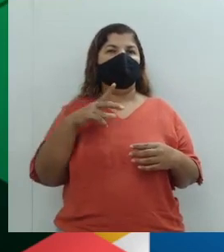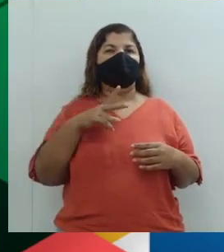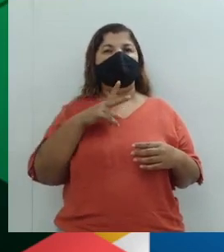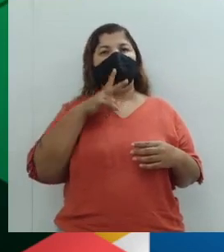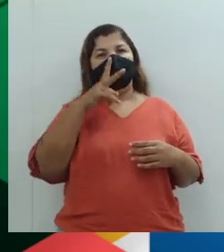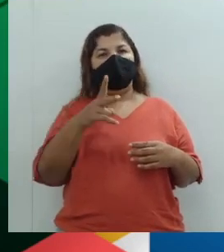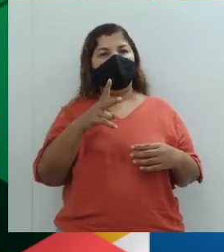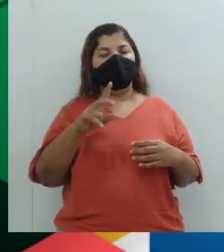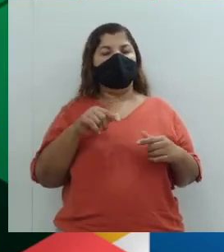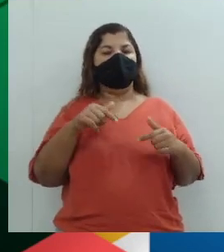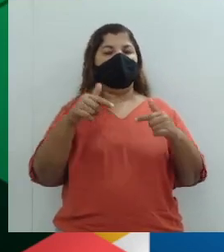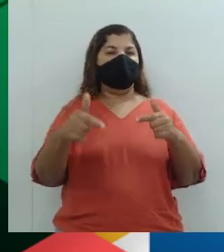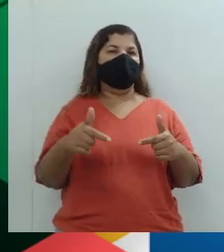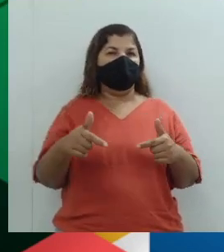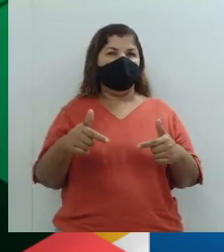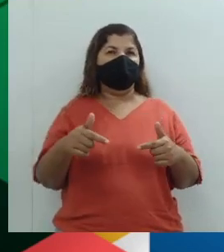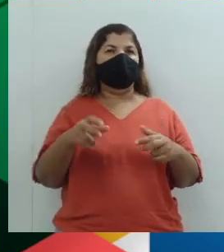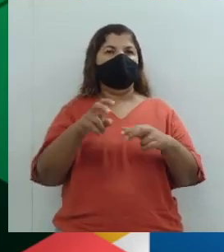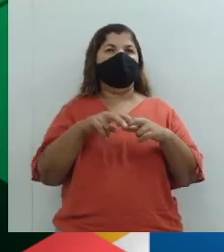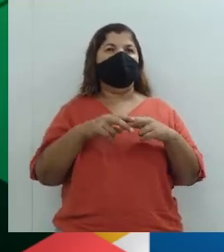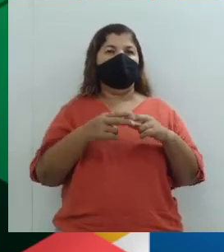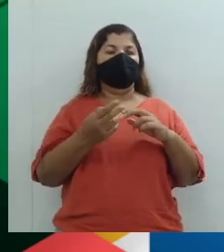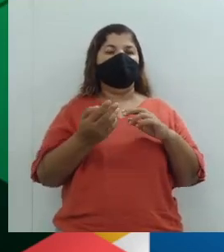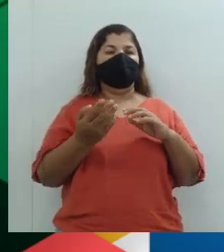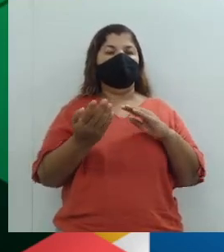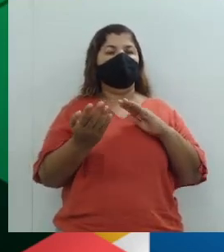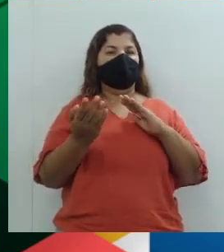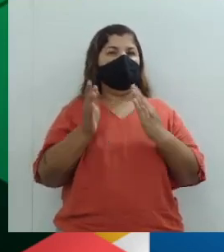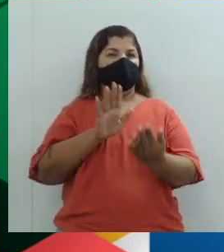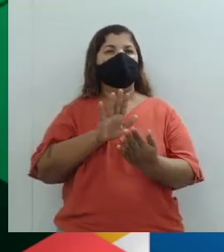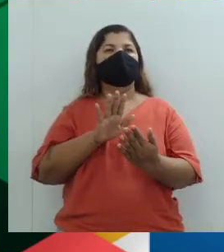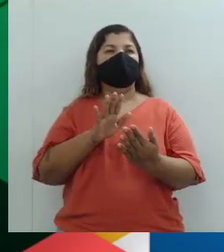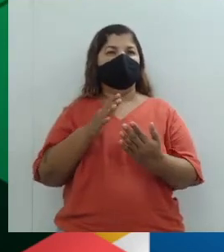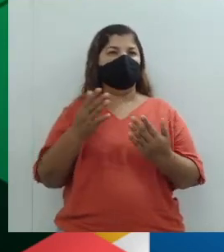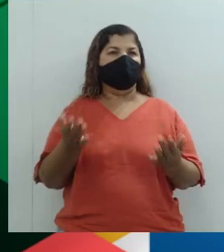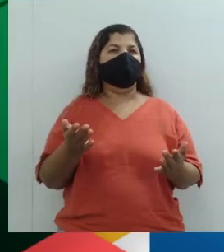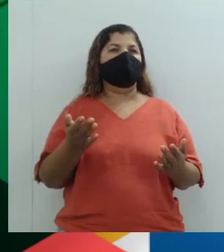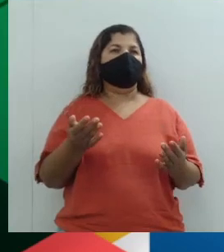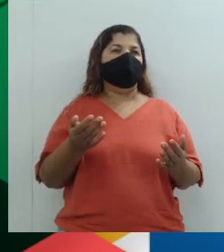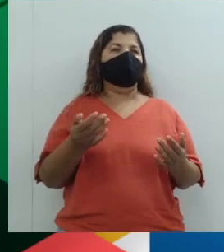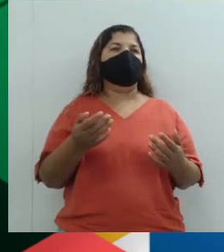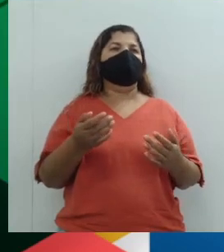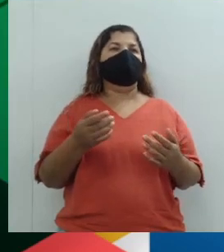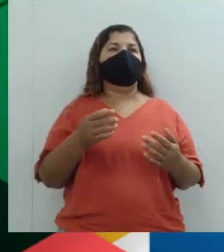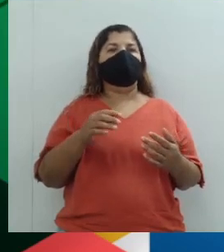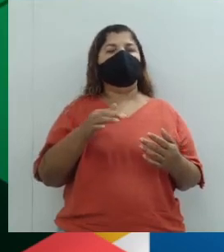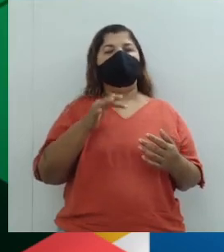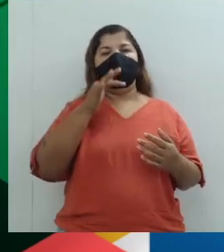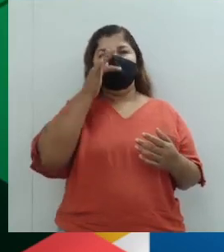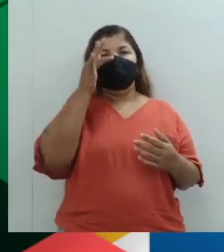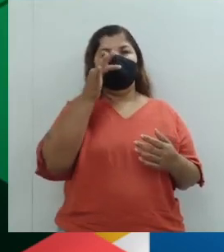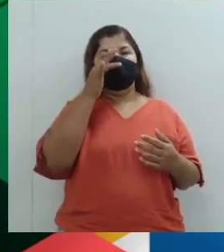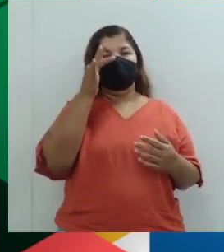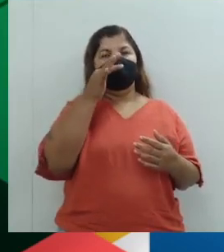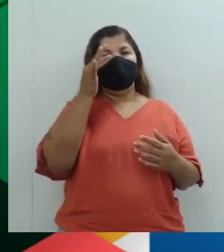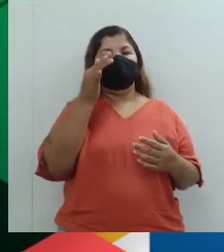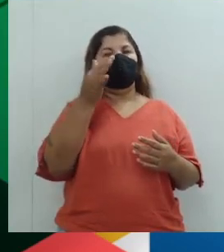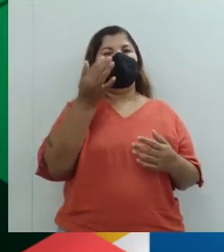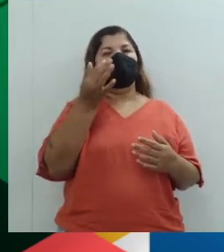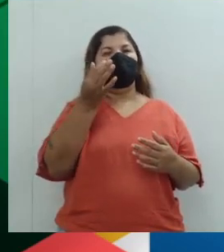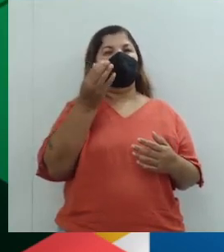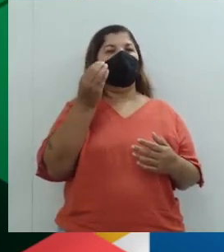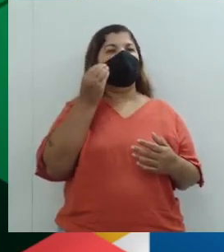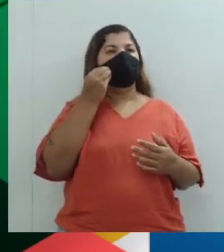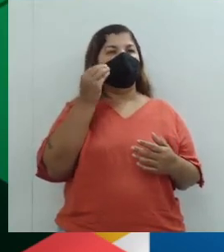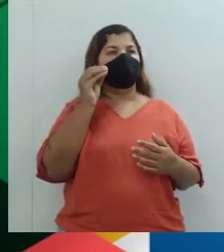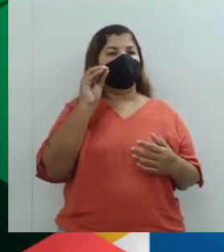em ação e, portanto, em reação. Então, considere o caso aí desse beija-flor, né? Passarinho bonitinho que a gente sempre vê lá. Para ele se